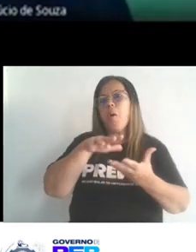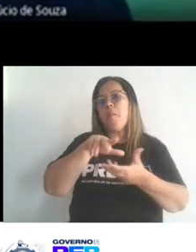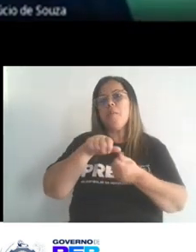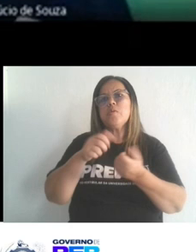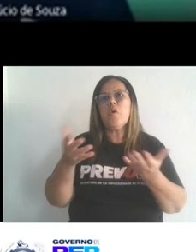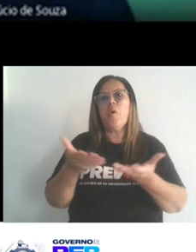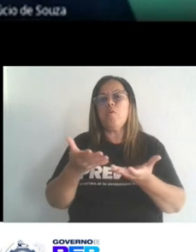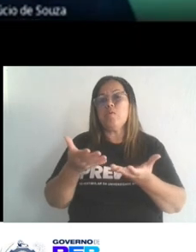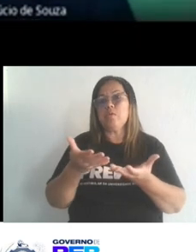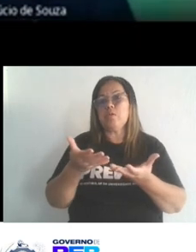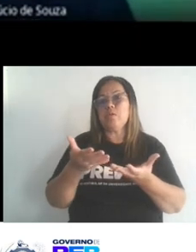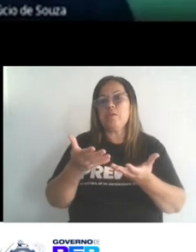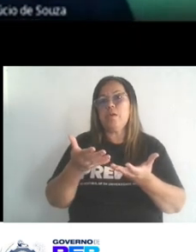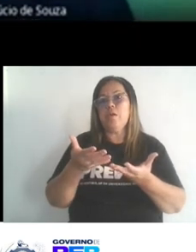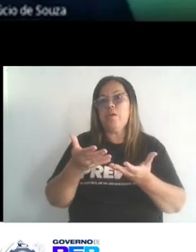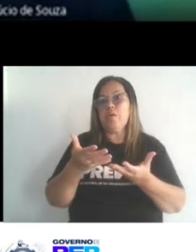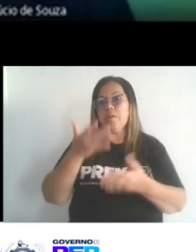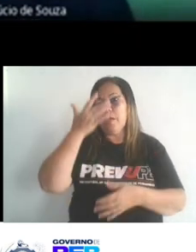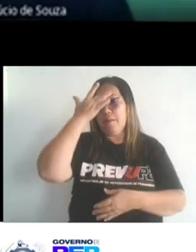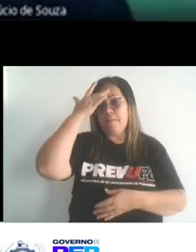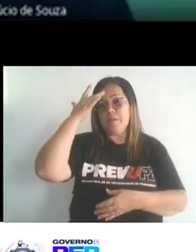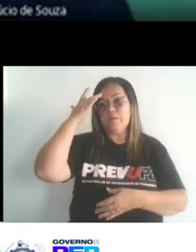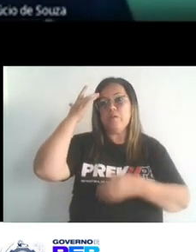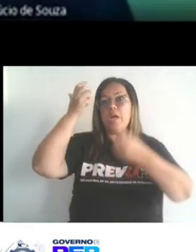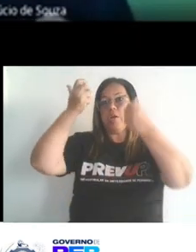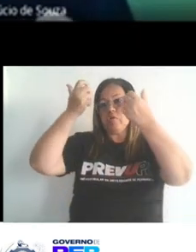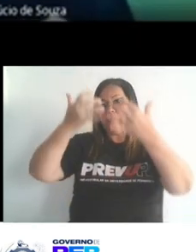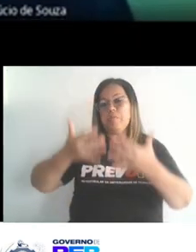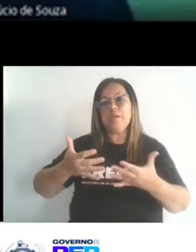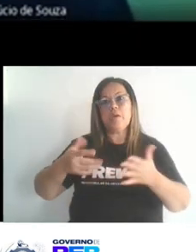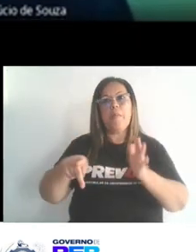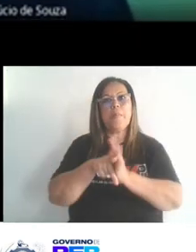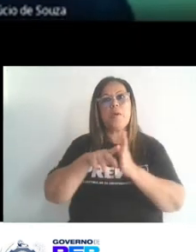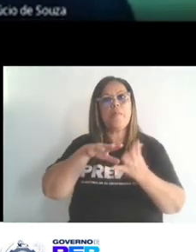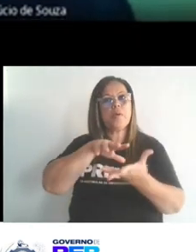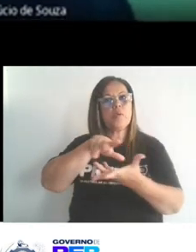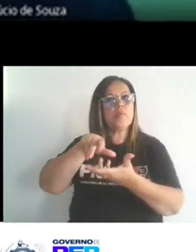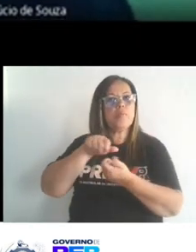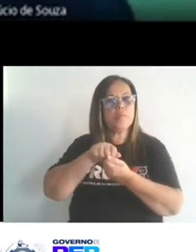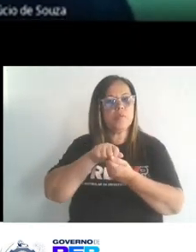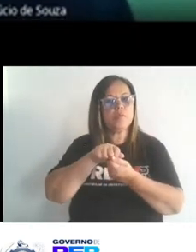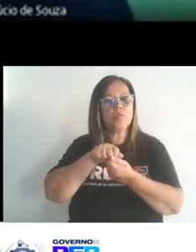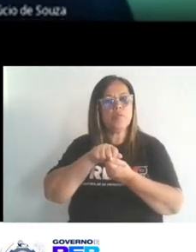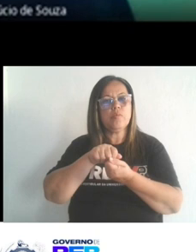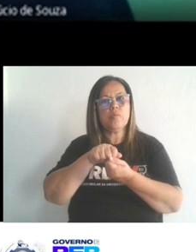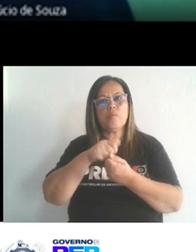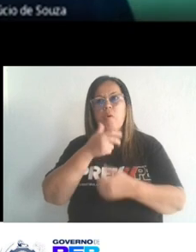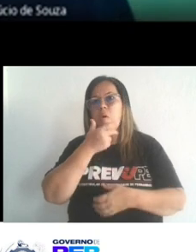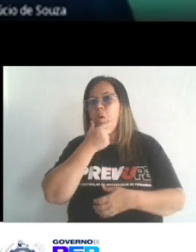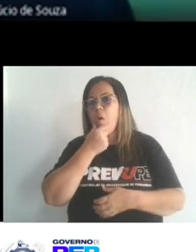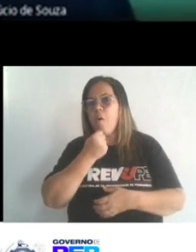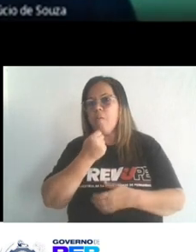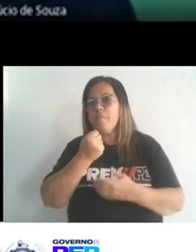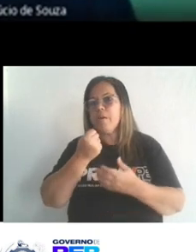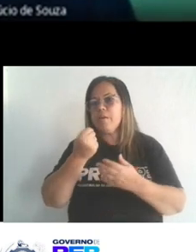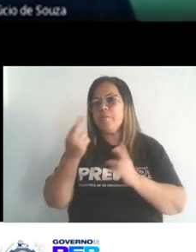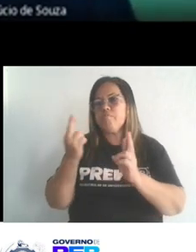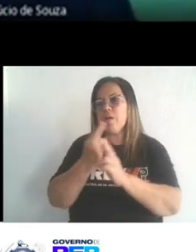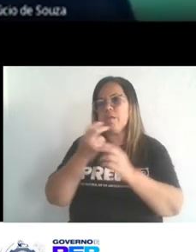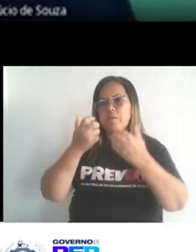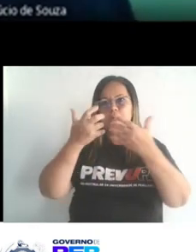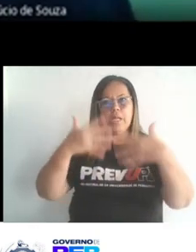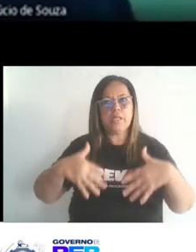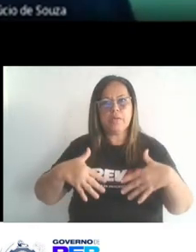homem explica o mundo do homem a relação homem e natureza então não era mais Deus que